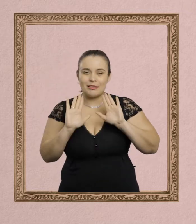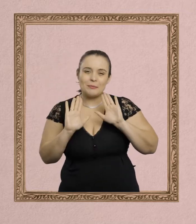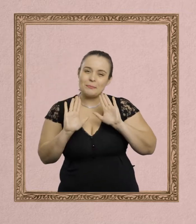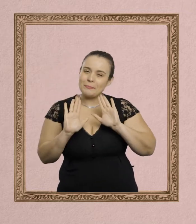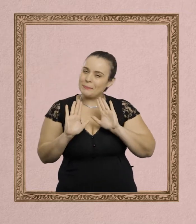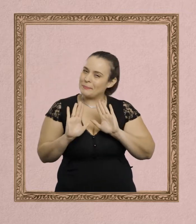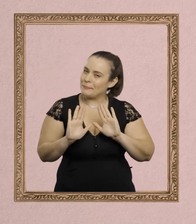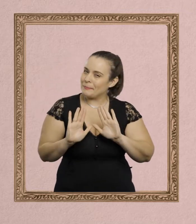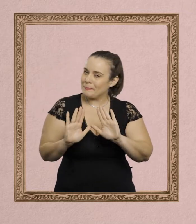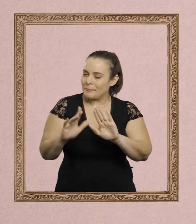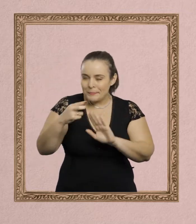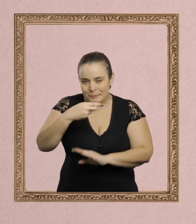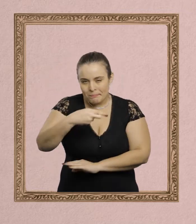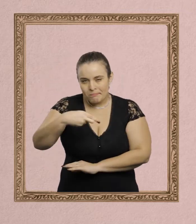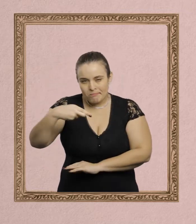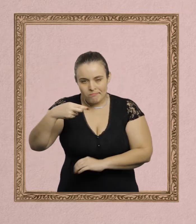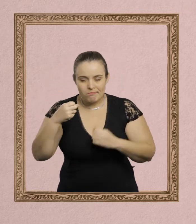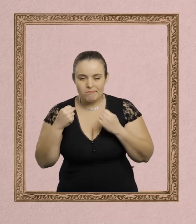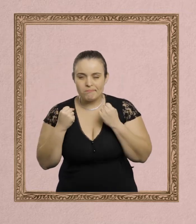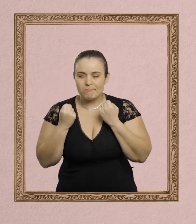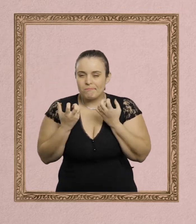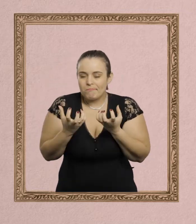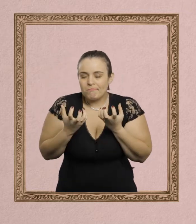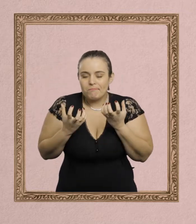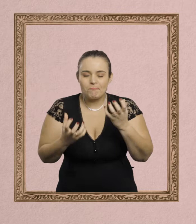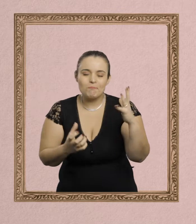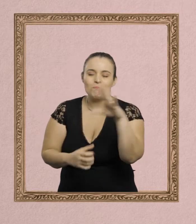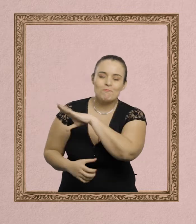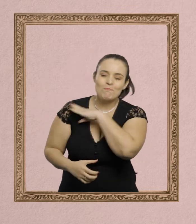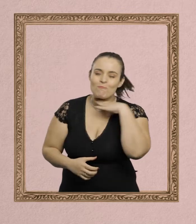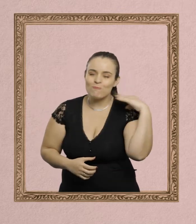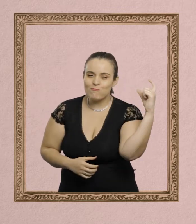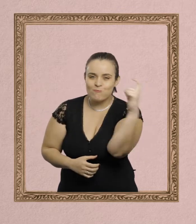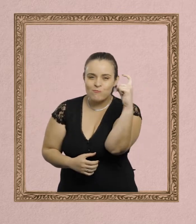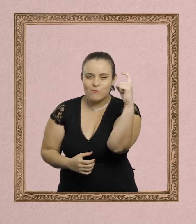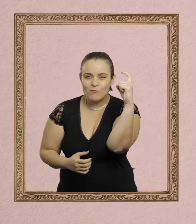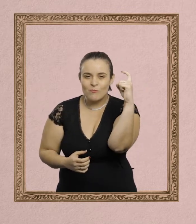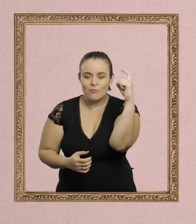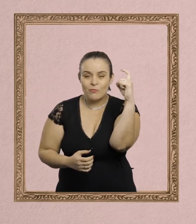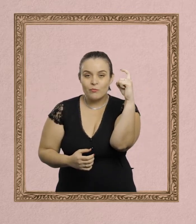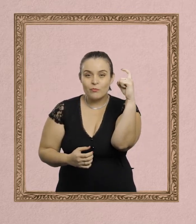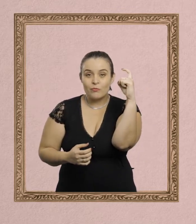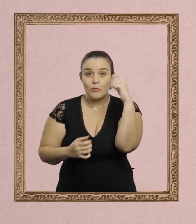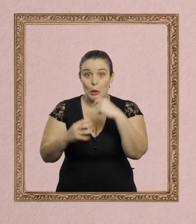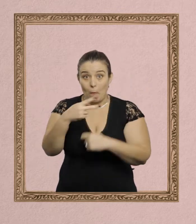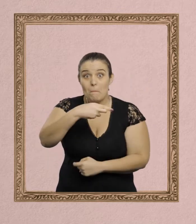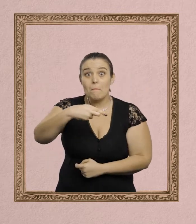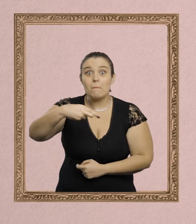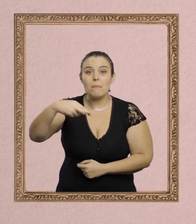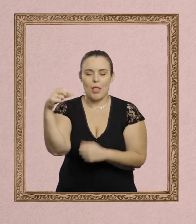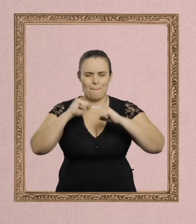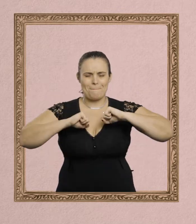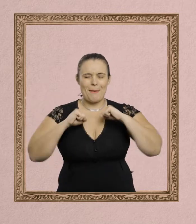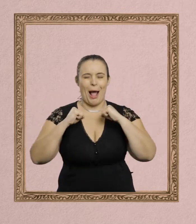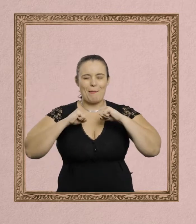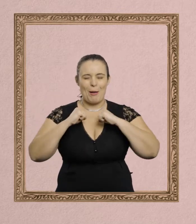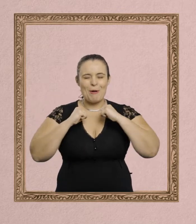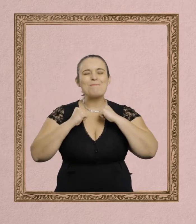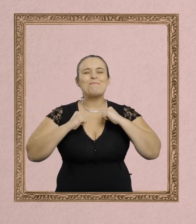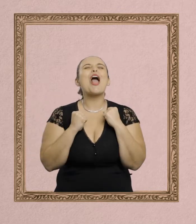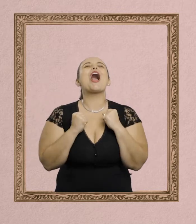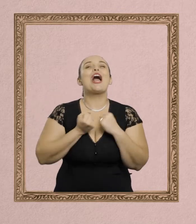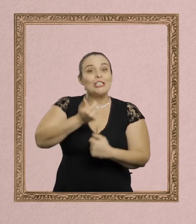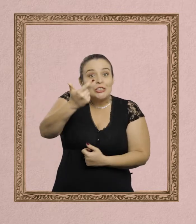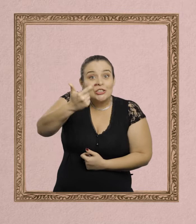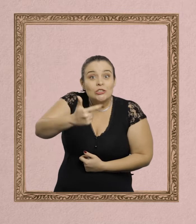fácil. Mas Peter queria acabar com o Capitão Gancho. Peter cocoricou. Os piratas acharam